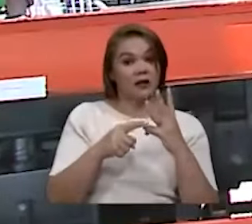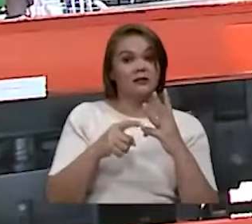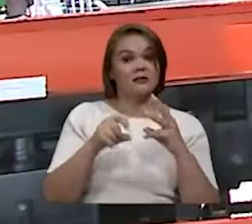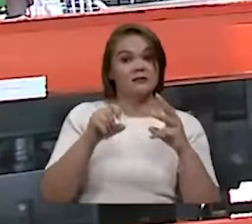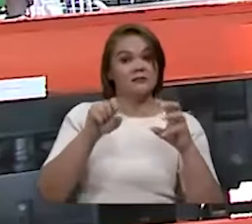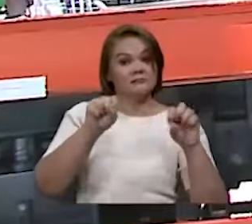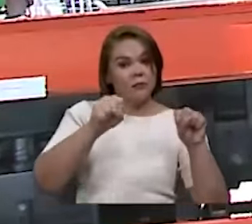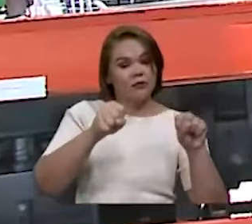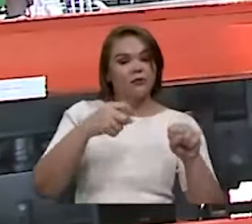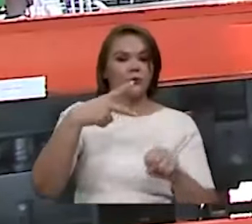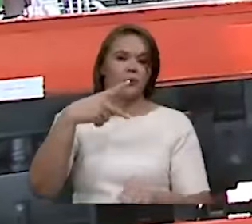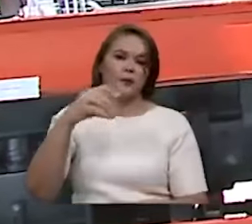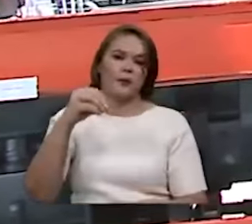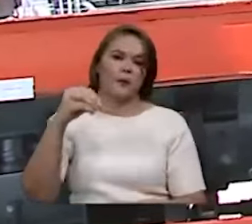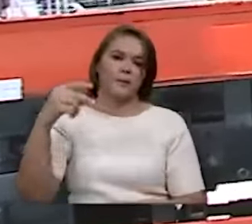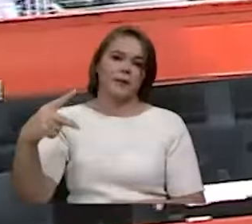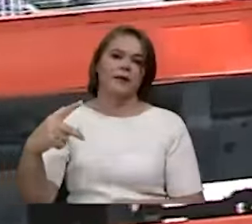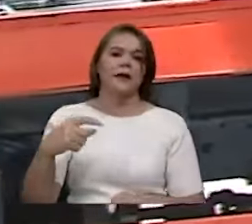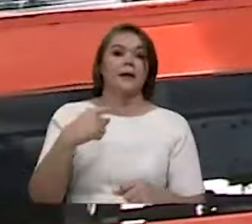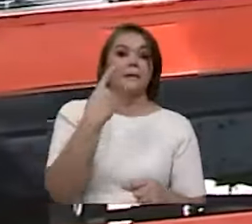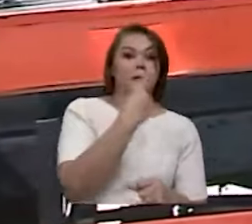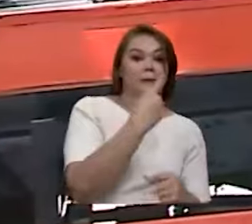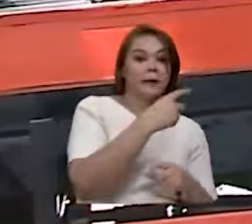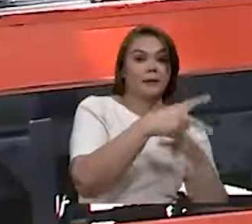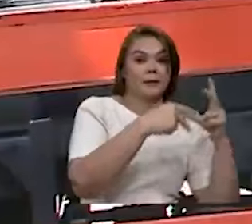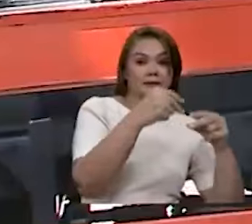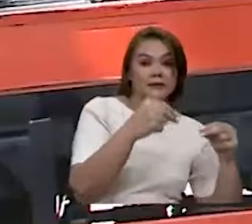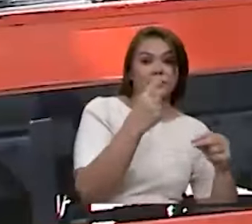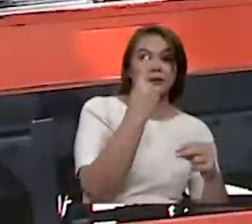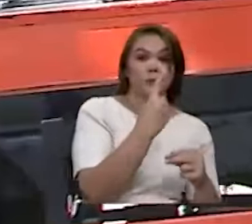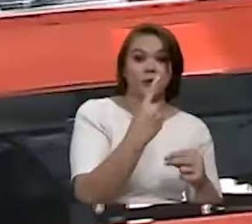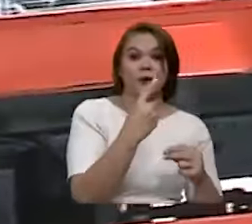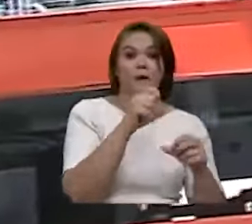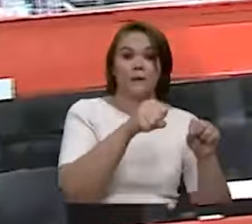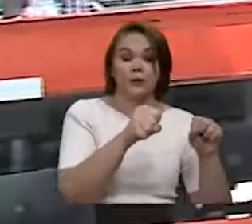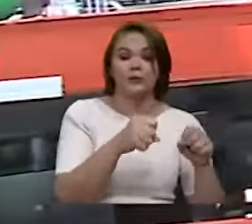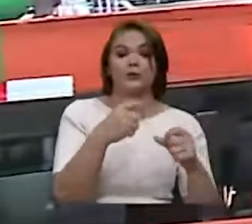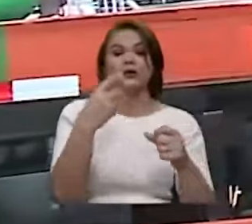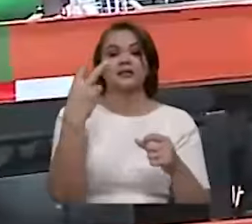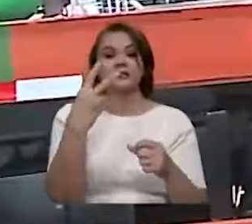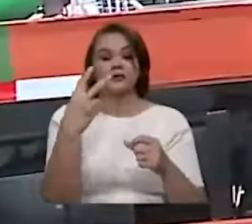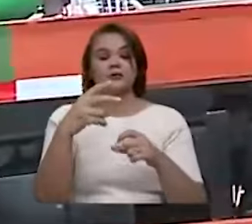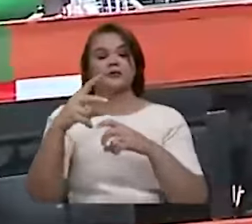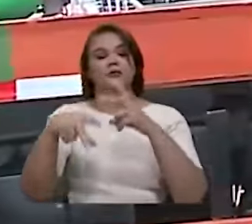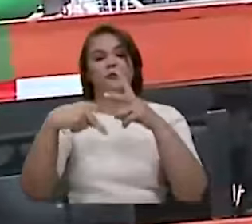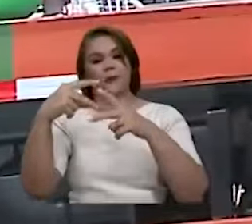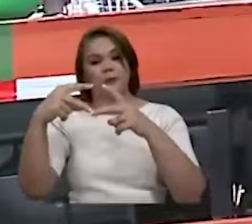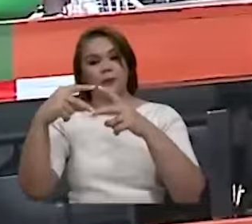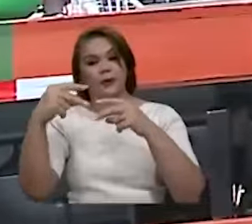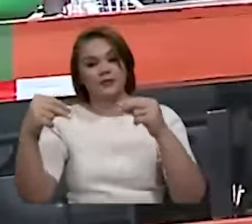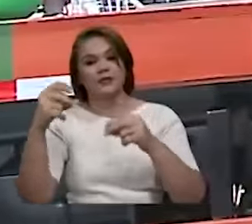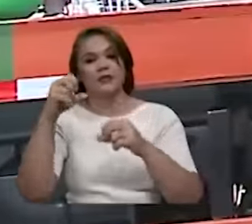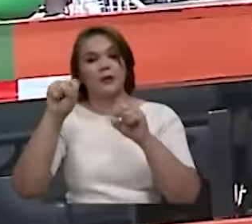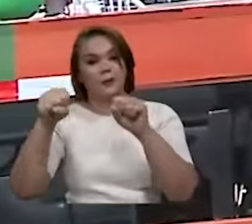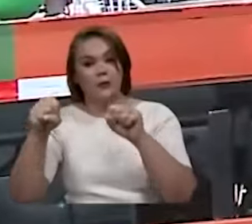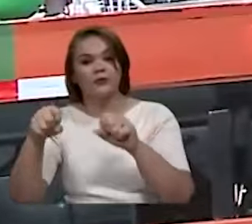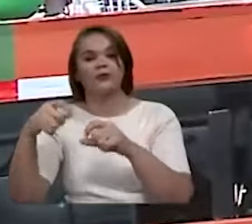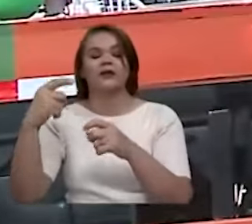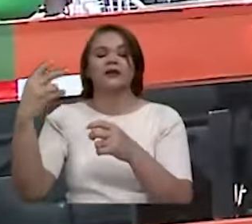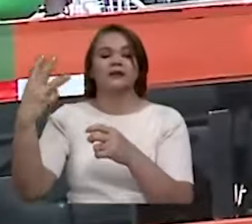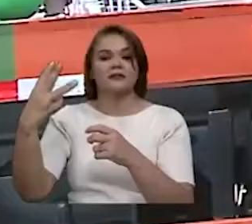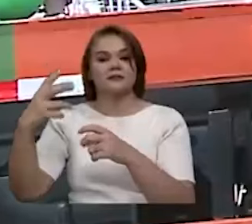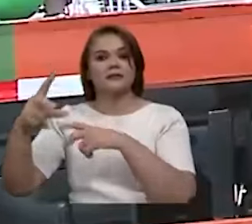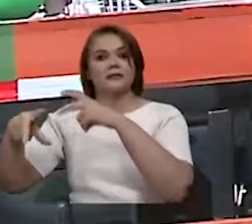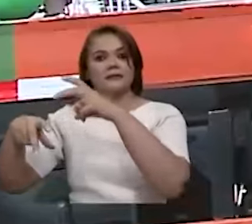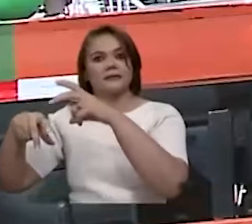uma. Segundo prêmio especial tem outro. Terceiro prêmio especial tem outro. Ou seja, e o quarto prêmio especial tem um apartamento que não é qualquer apartamento, não. Não vem